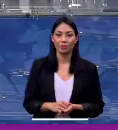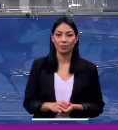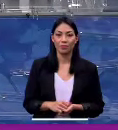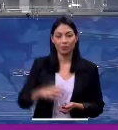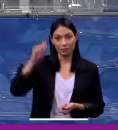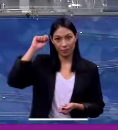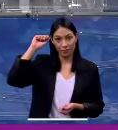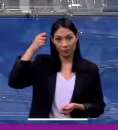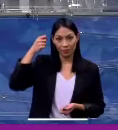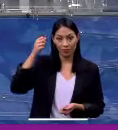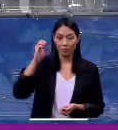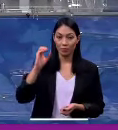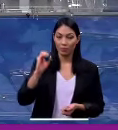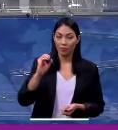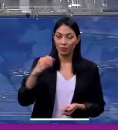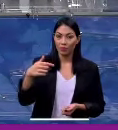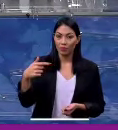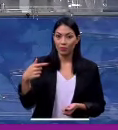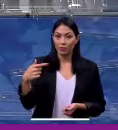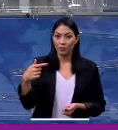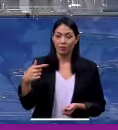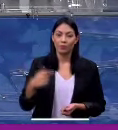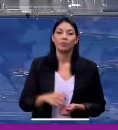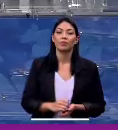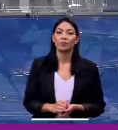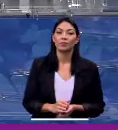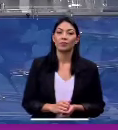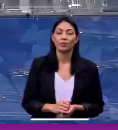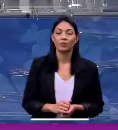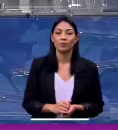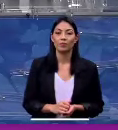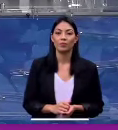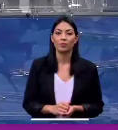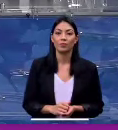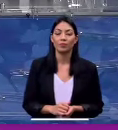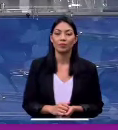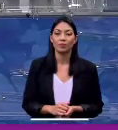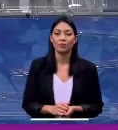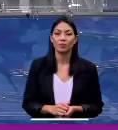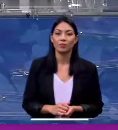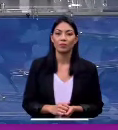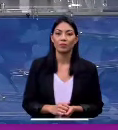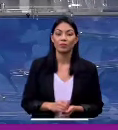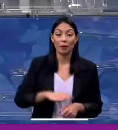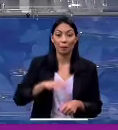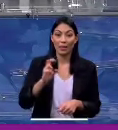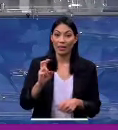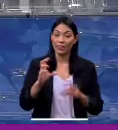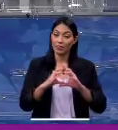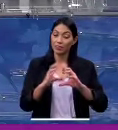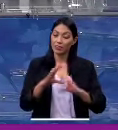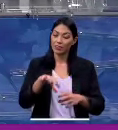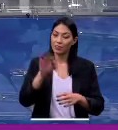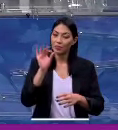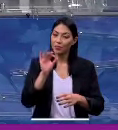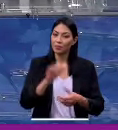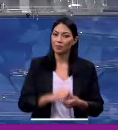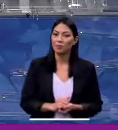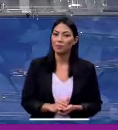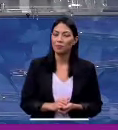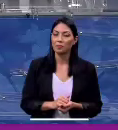Bola preta, número 07. Preta, 07. Foram sorteados 10 números, faltam 5. Você ainda